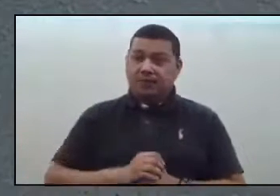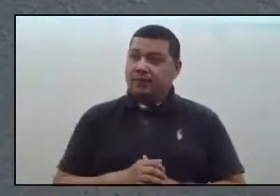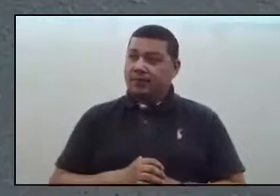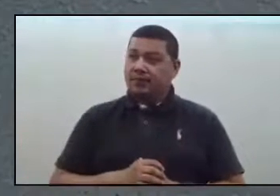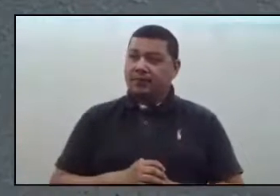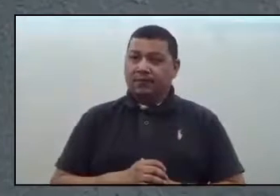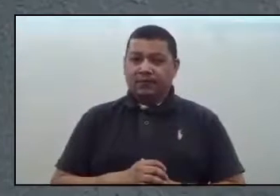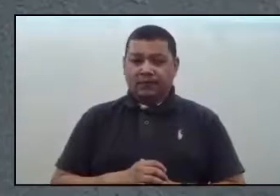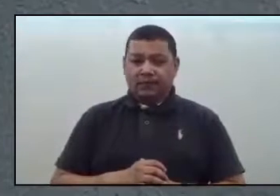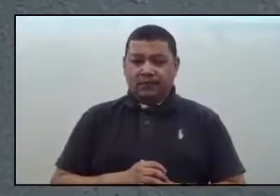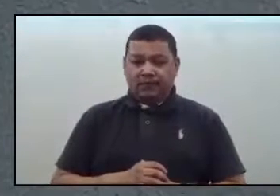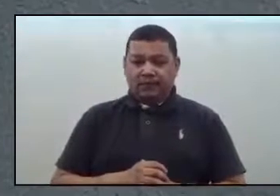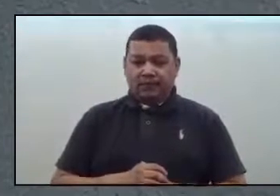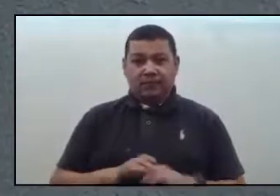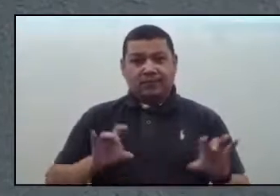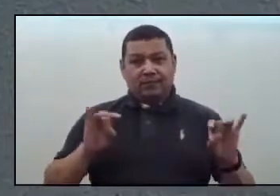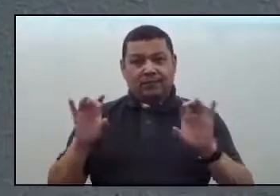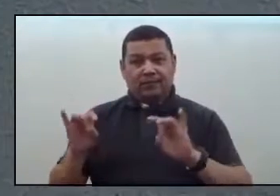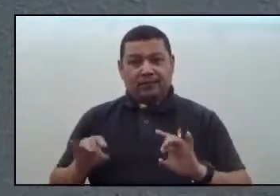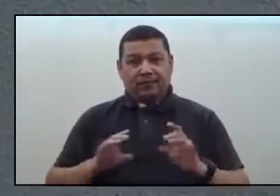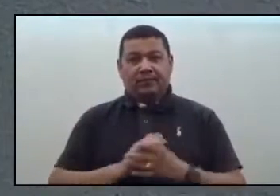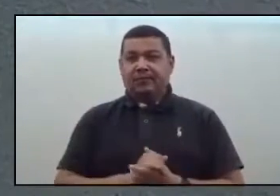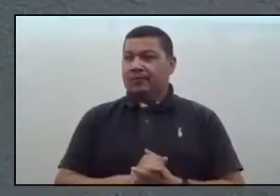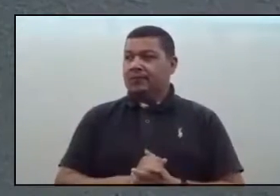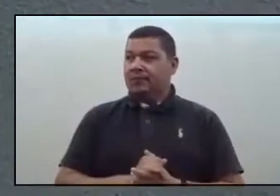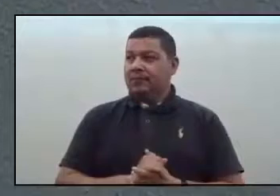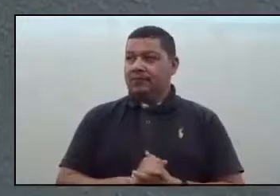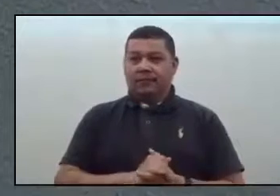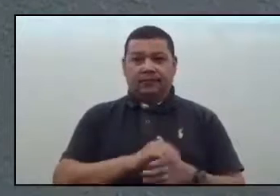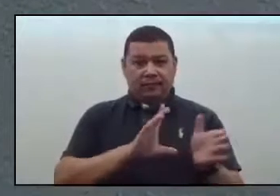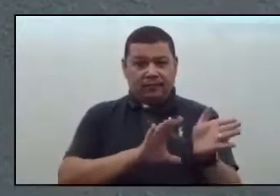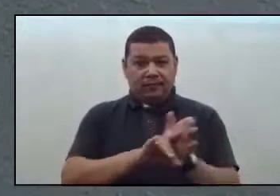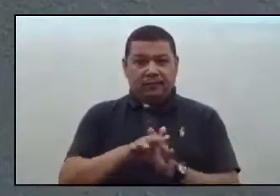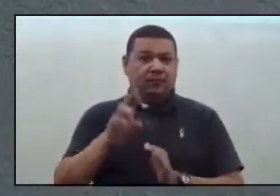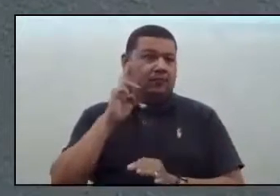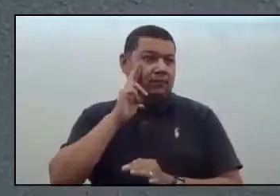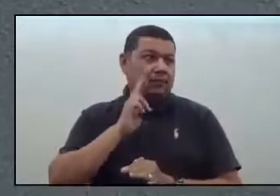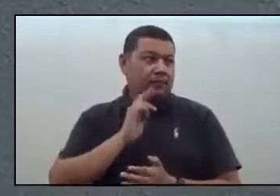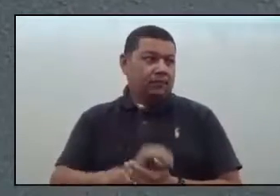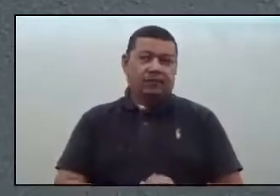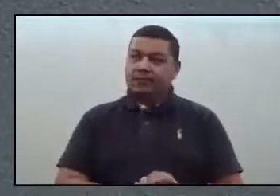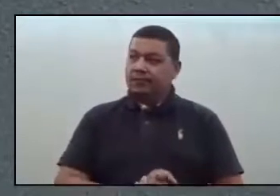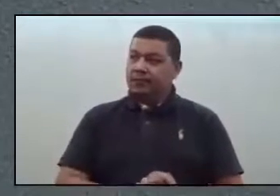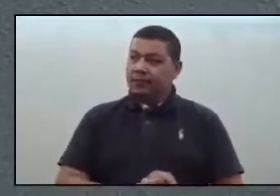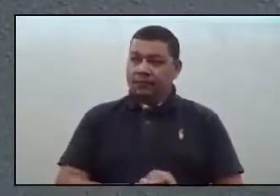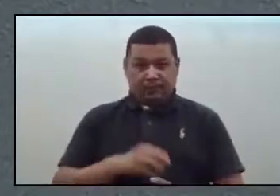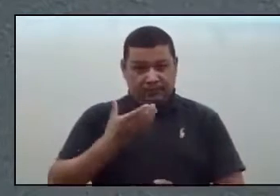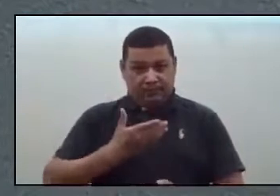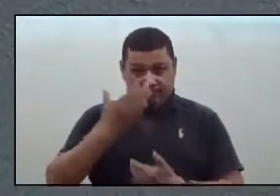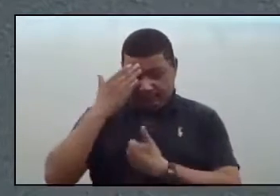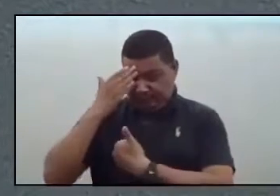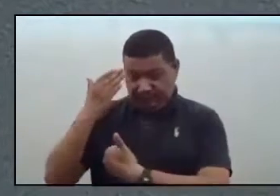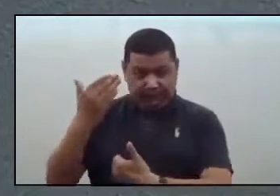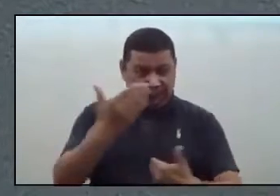uma grande modalidade aqui em Cacoal e no estado de Rondônia. Então,